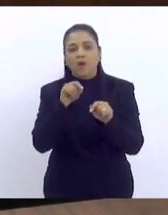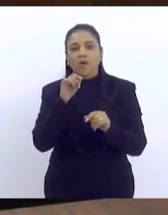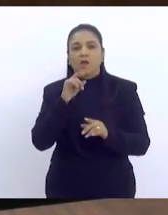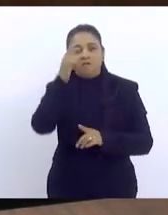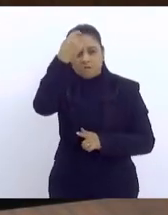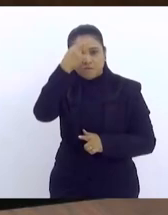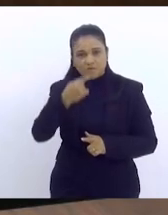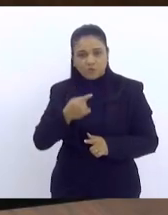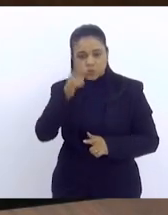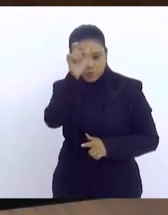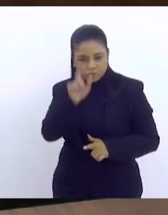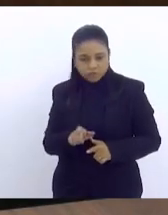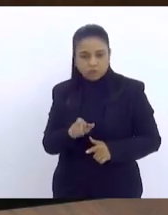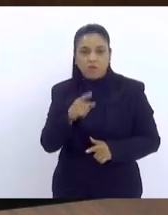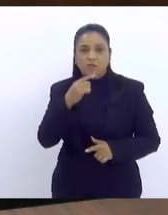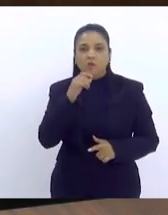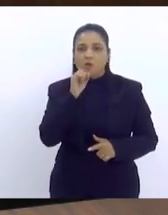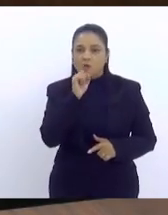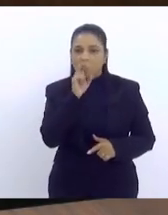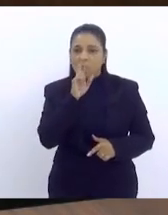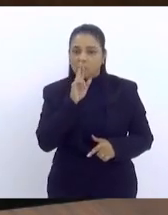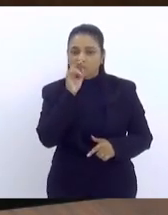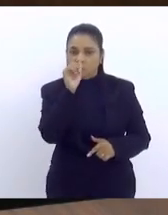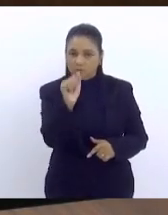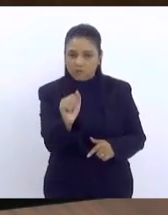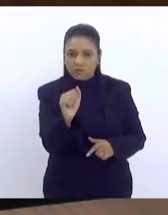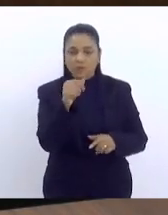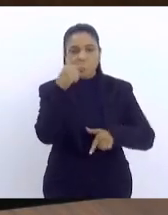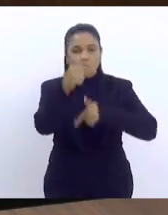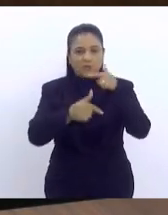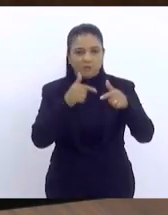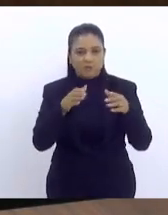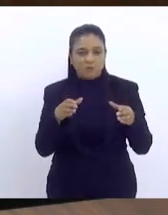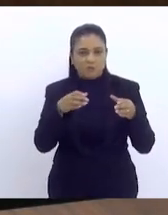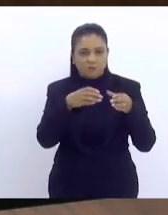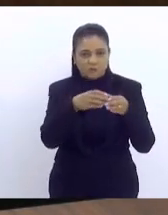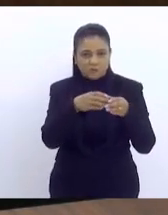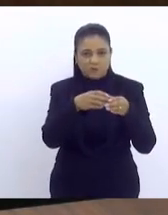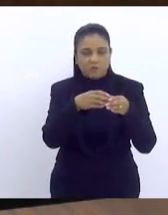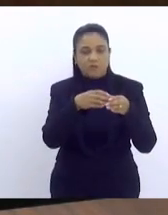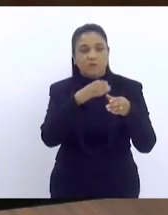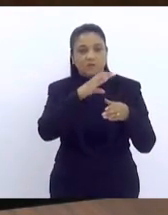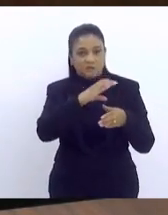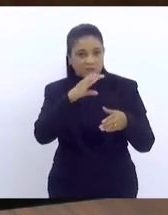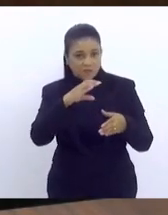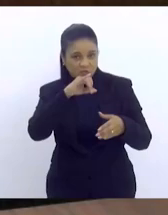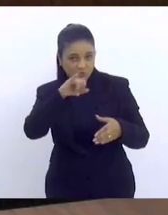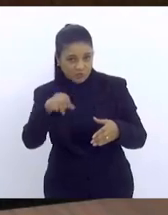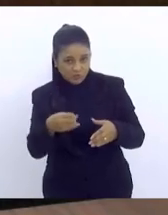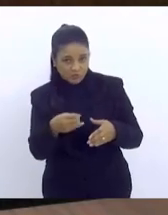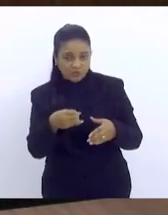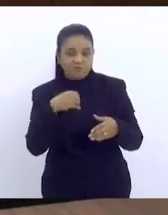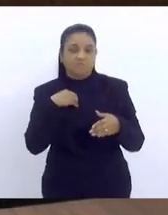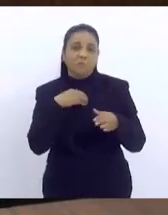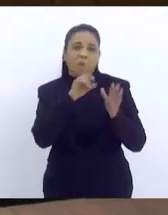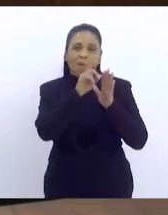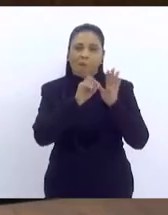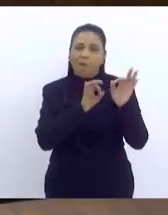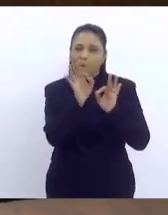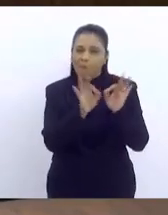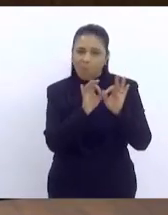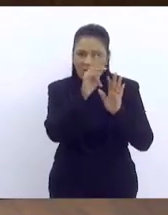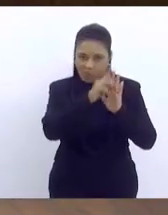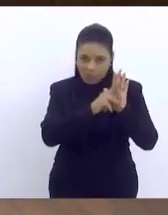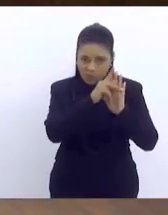Amorim o trabalho que a comissão de constituição e Justiça vem fazendo muito embora o mérito do projeto seja fundamental